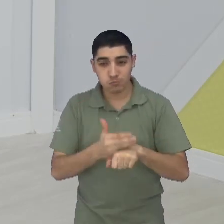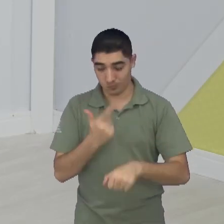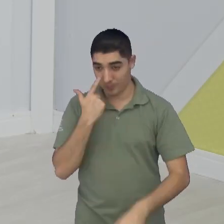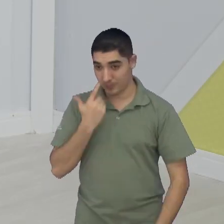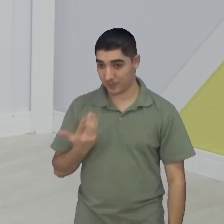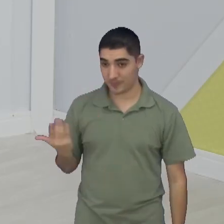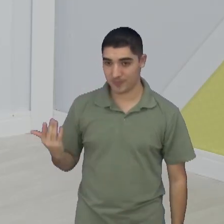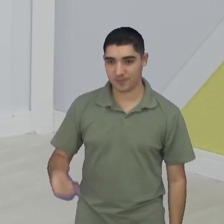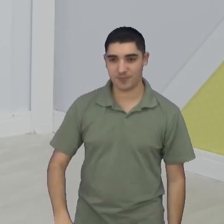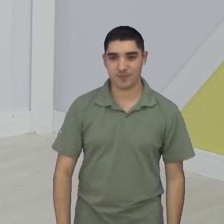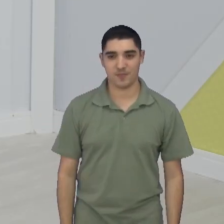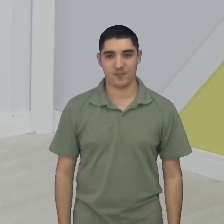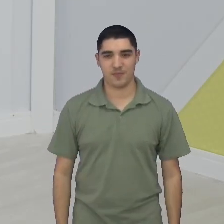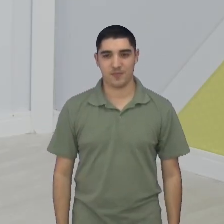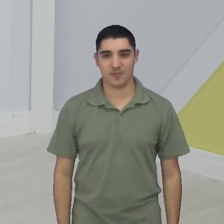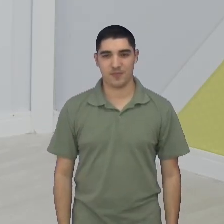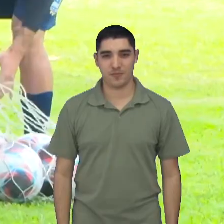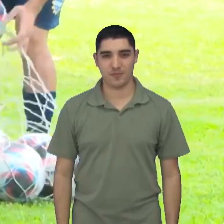o play, Matheus.